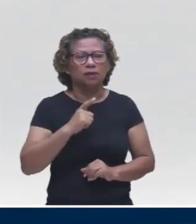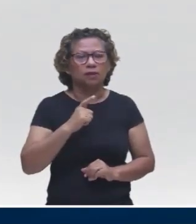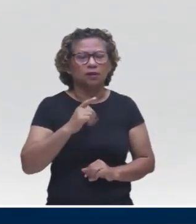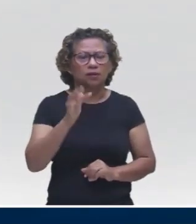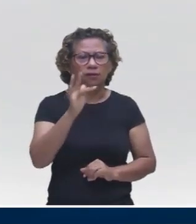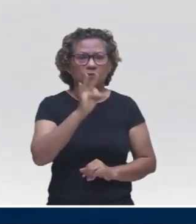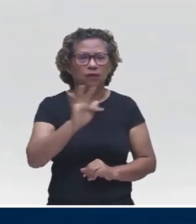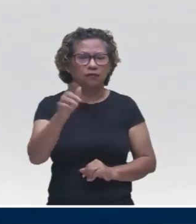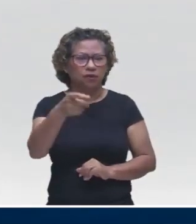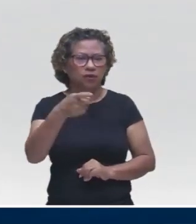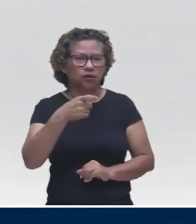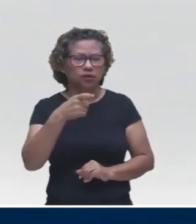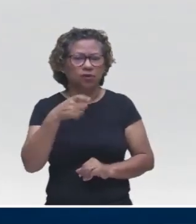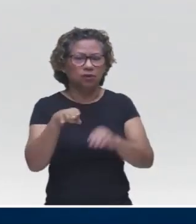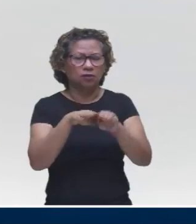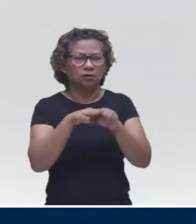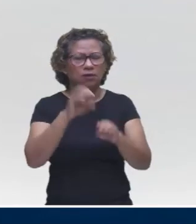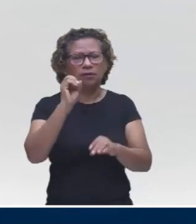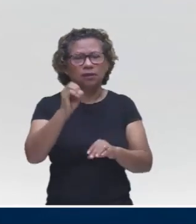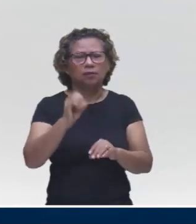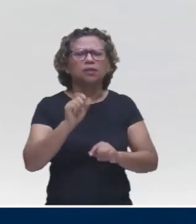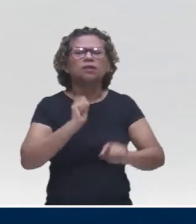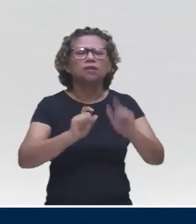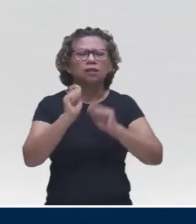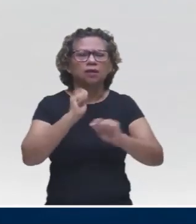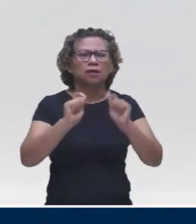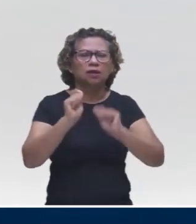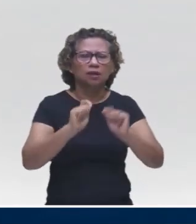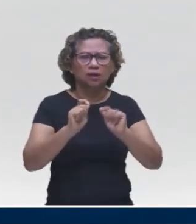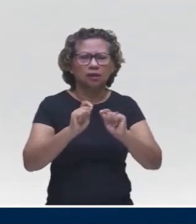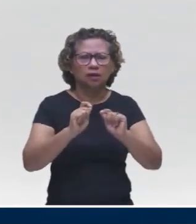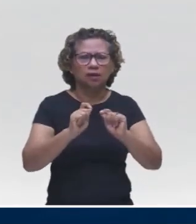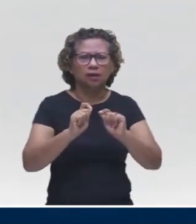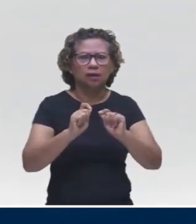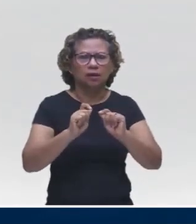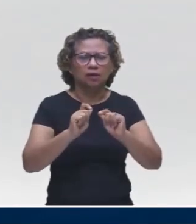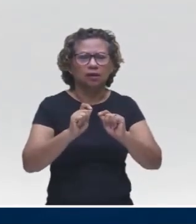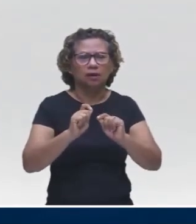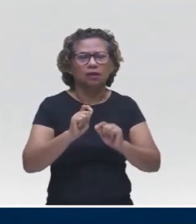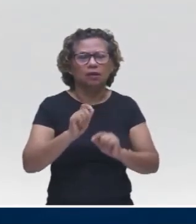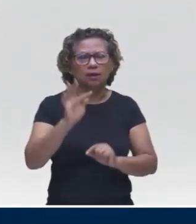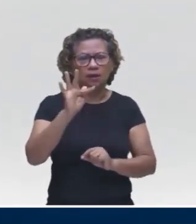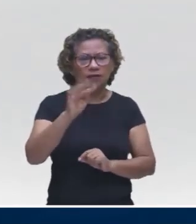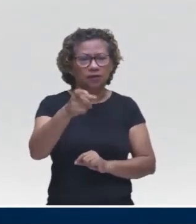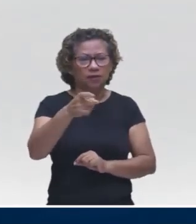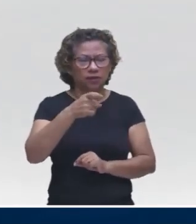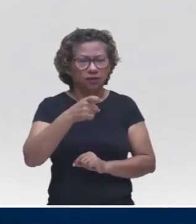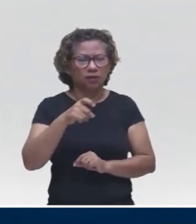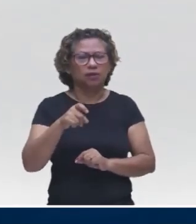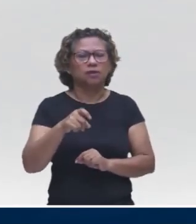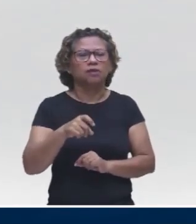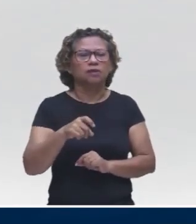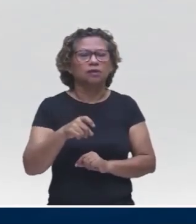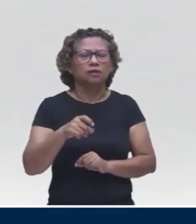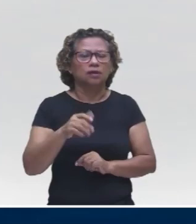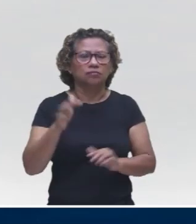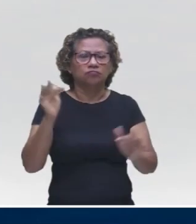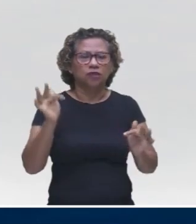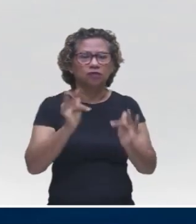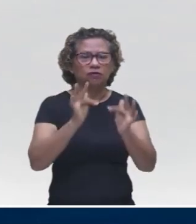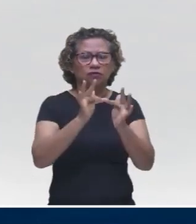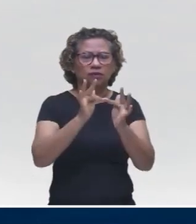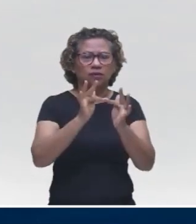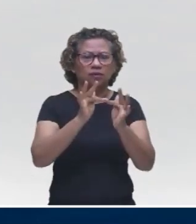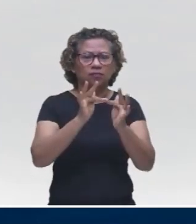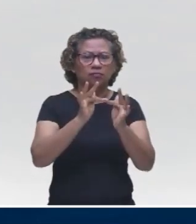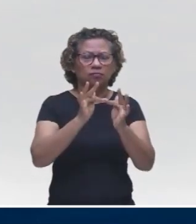0. Mas quem é f de x? É a função dada. F de x é igual a 2x mais 8. Vai